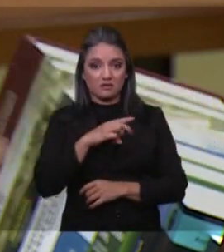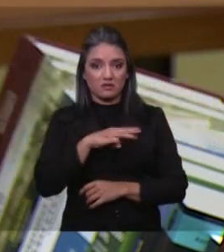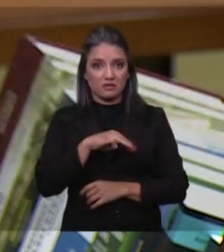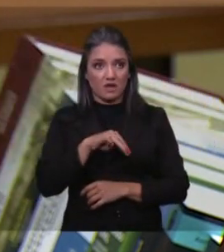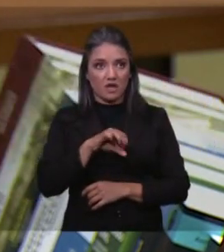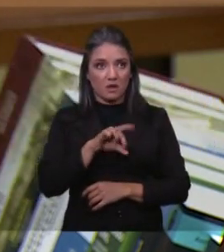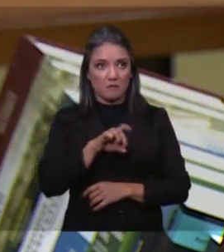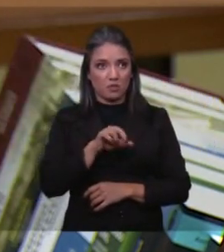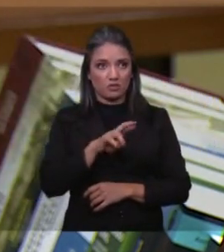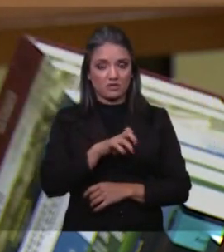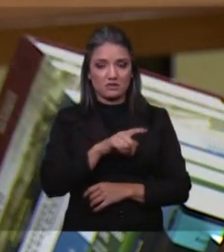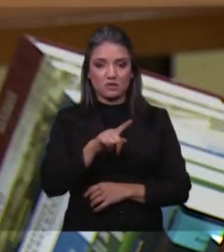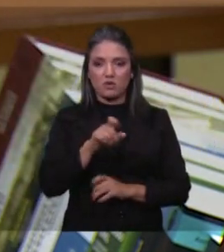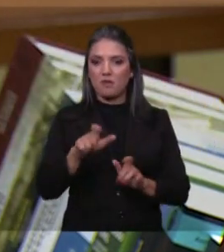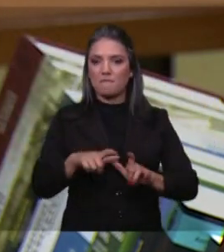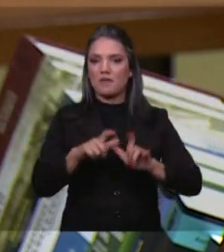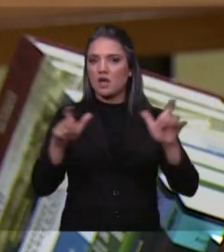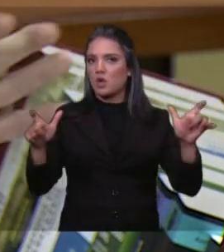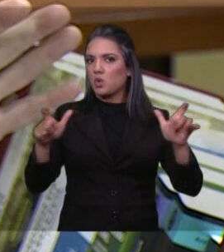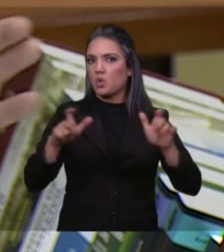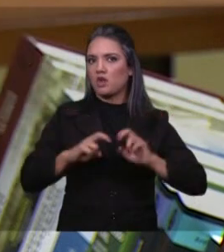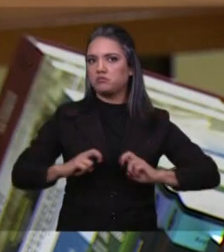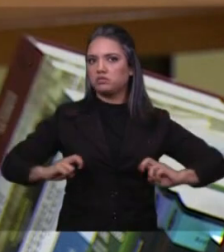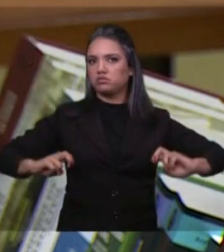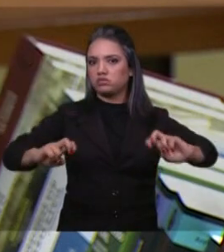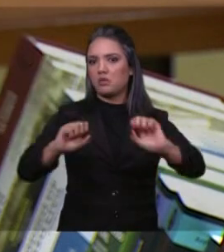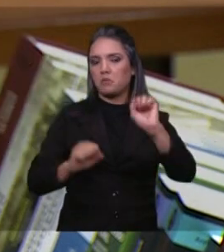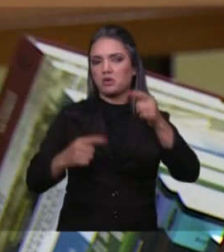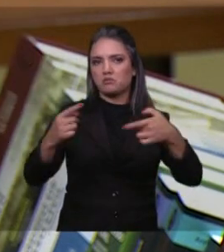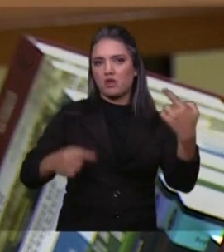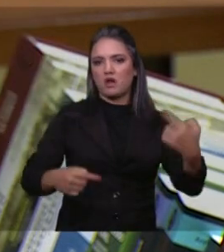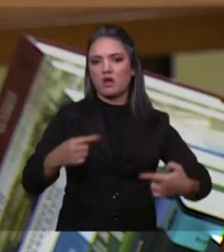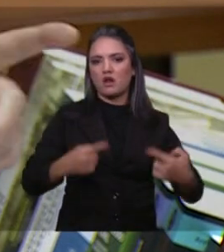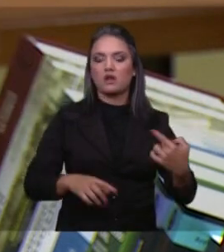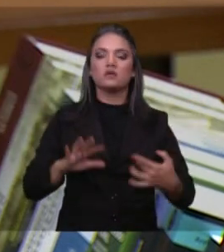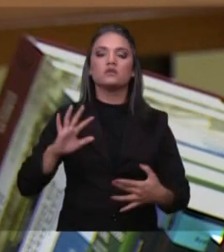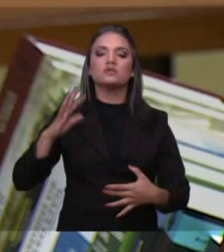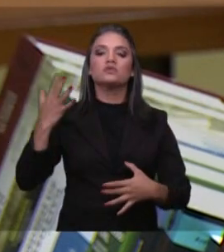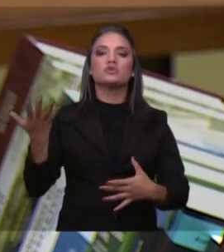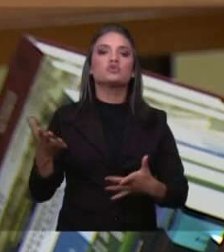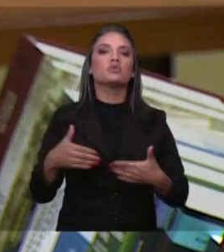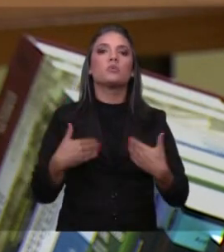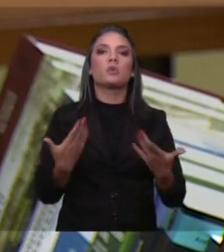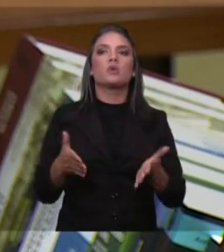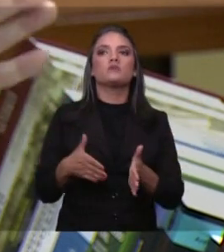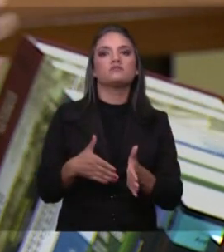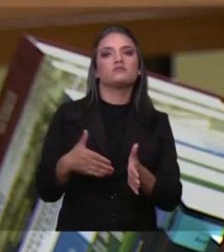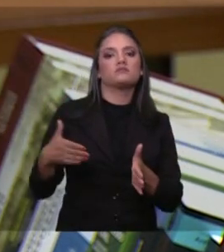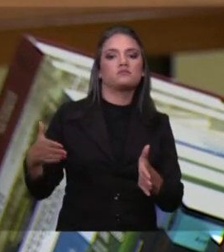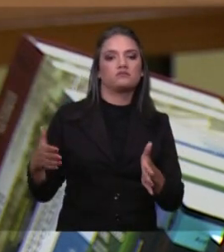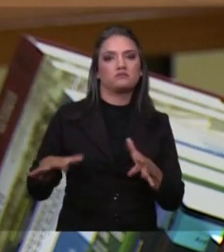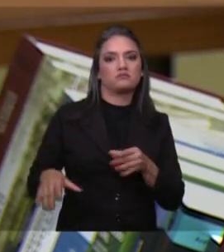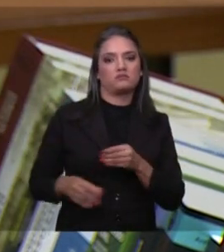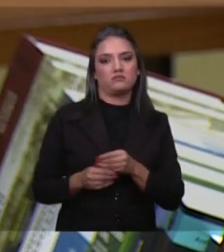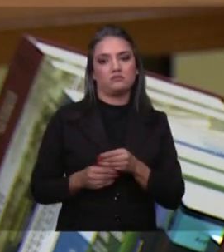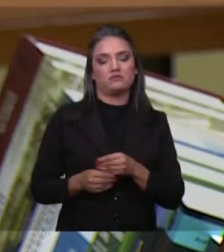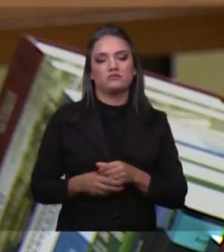maioria do tribunal poderia deliberar sobre essa extensão. Essa é a